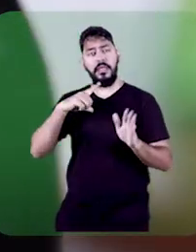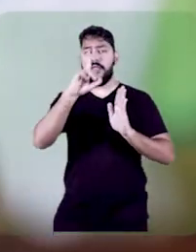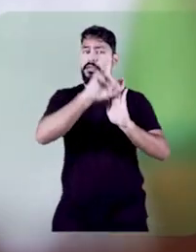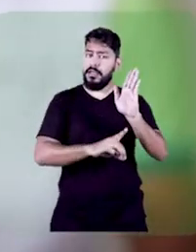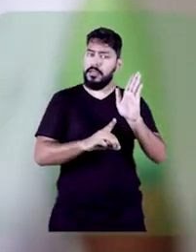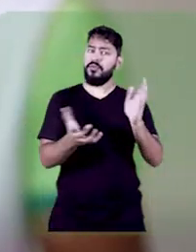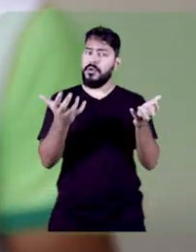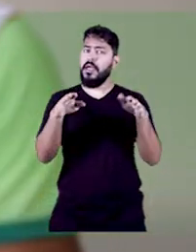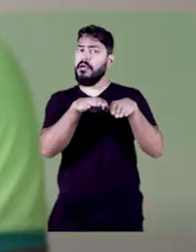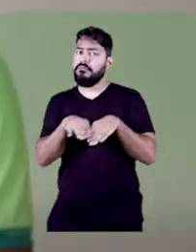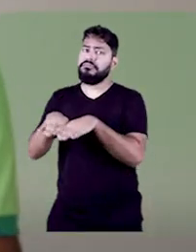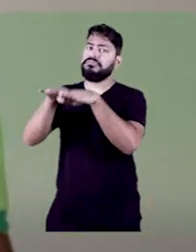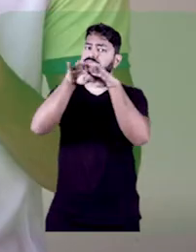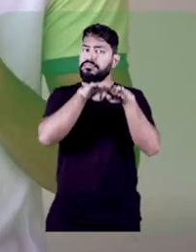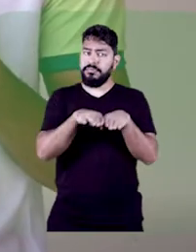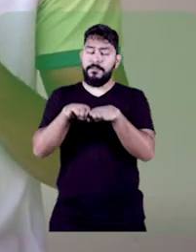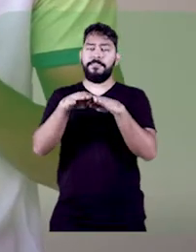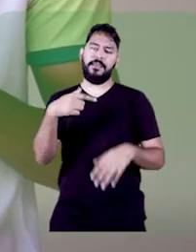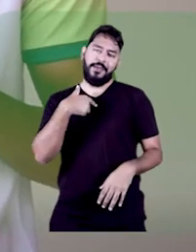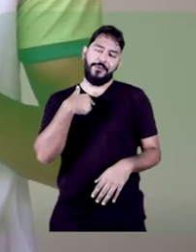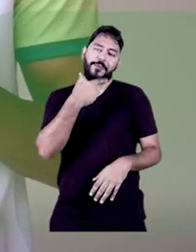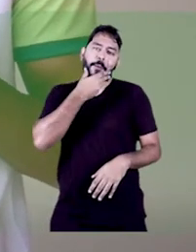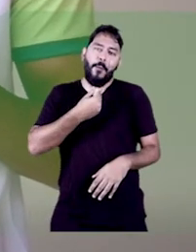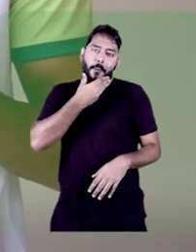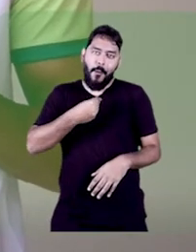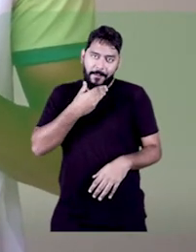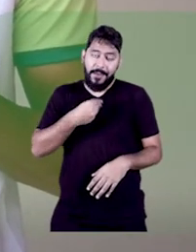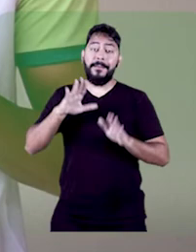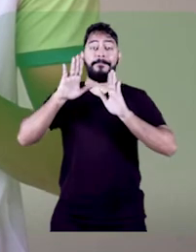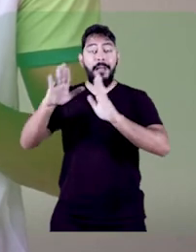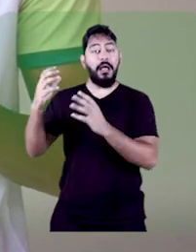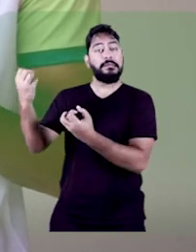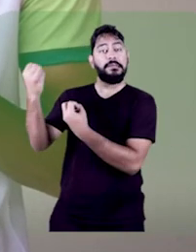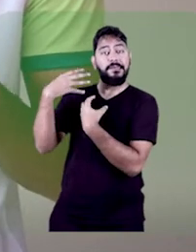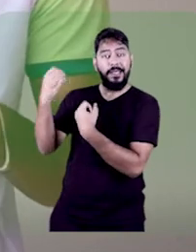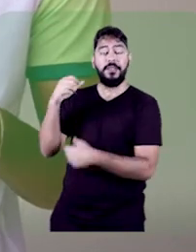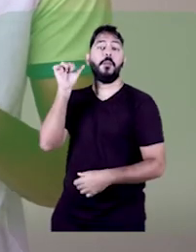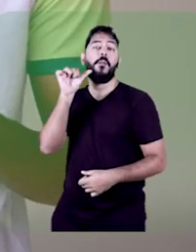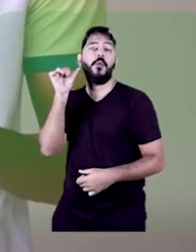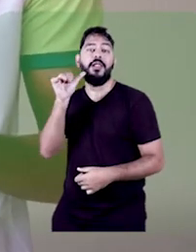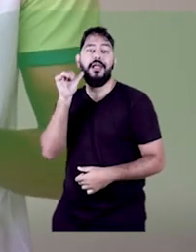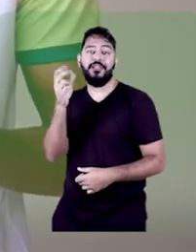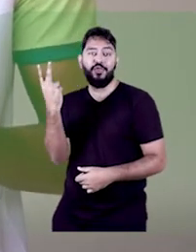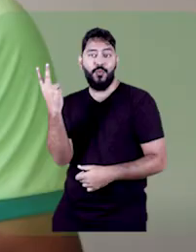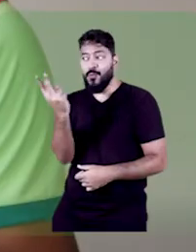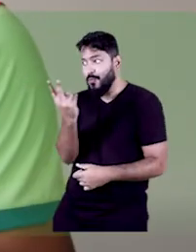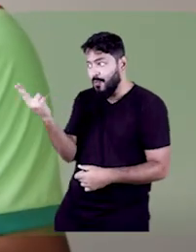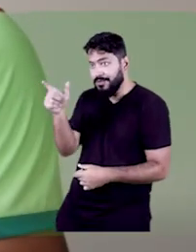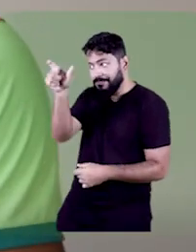tem direitos e quer equidade. E como um homem que foi criado pelo sistema matriarcal, eu acredito